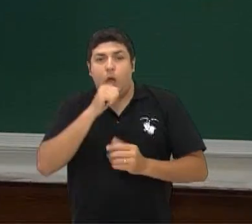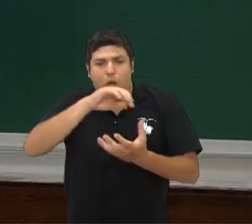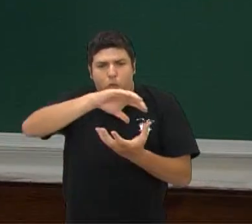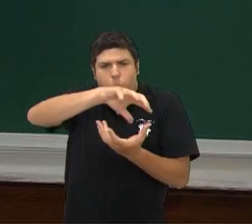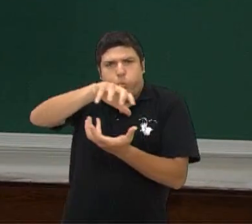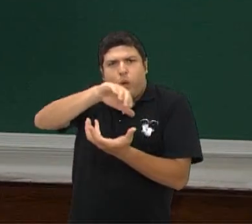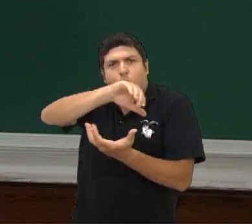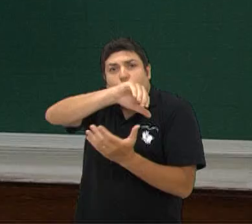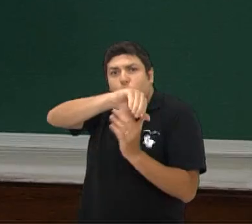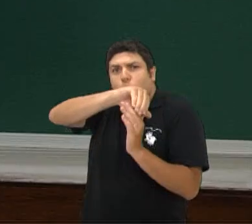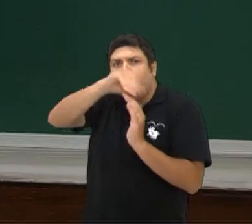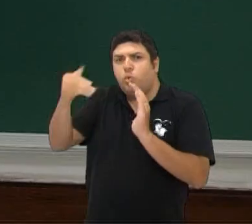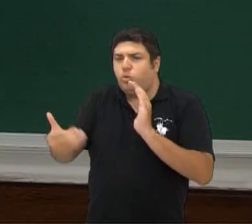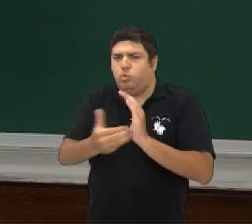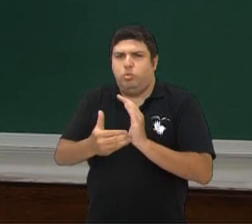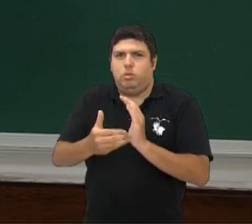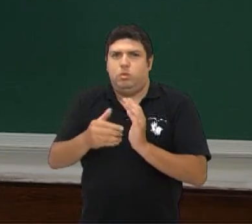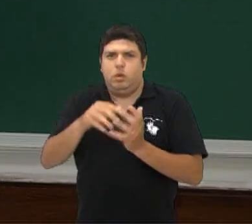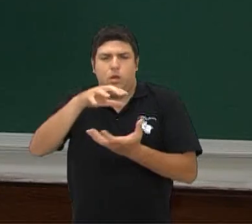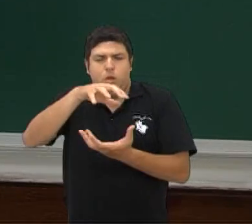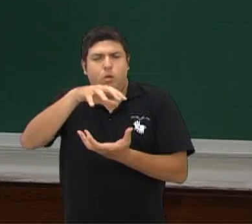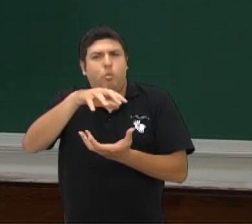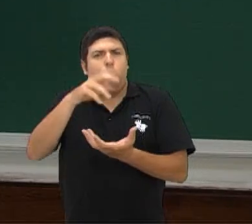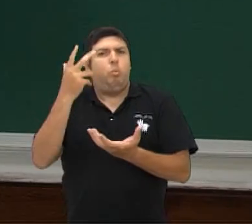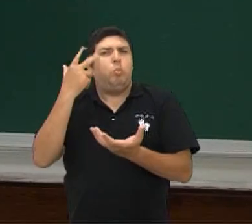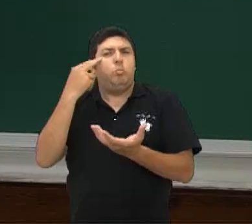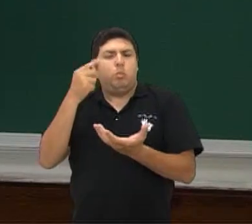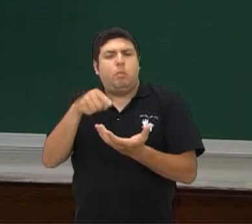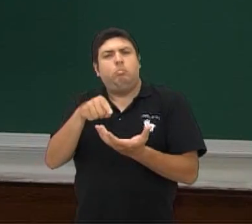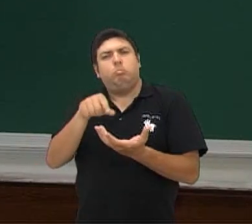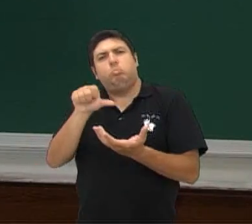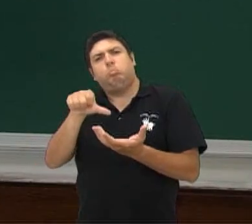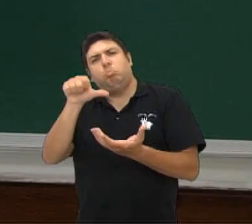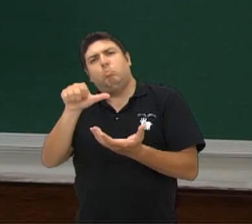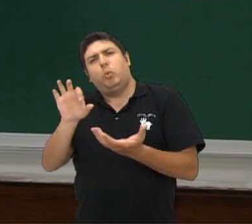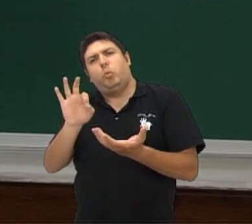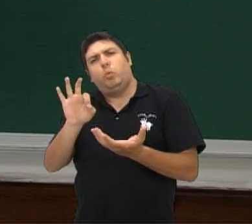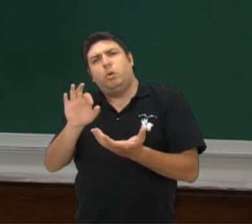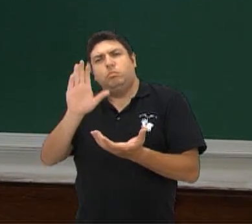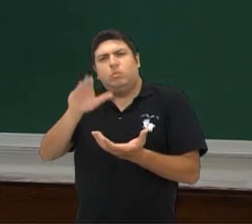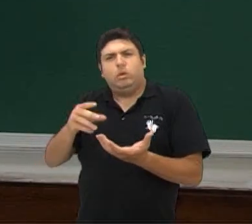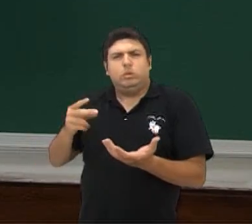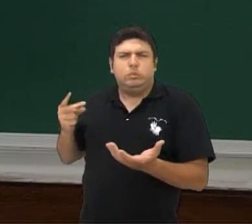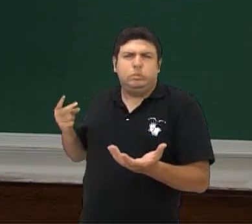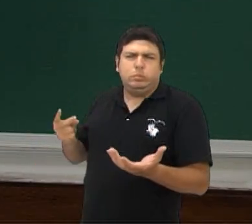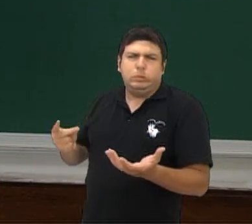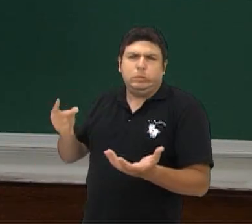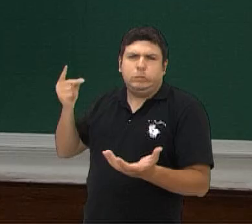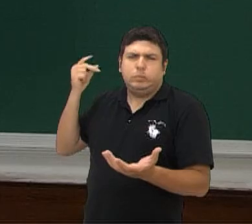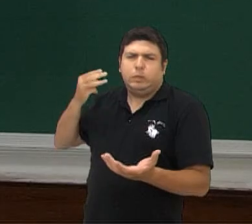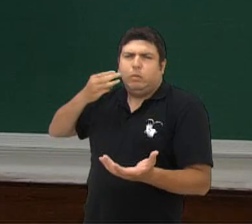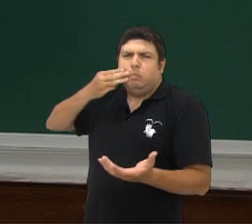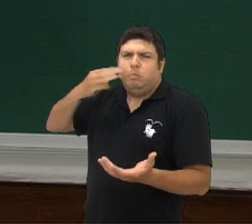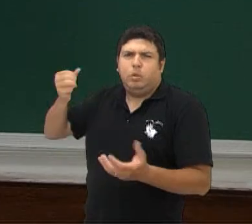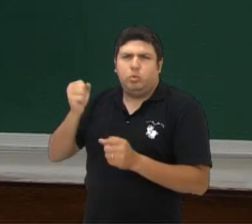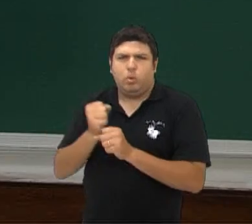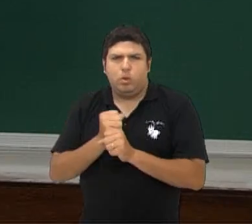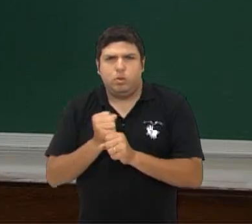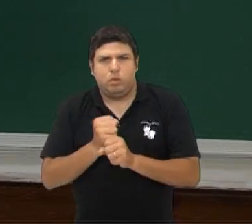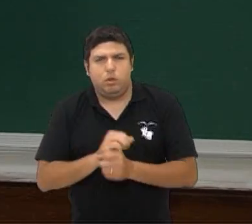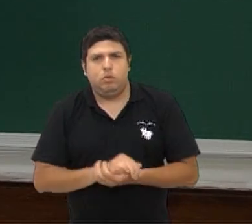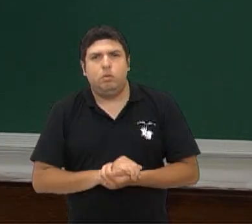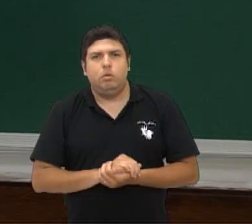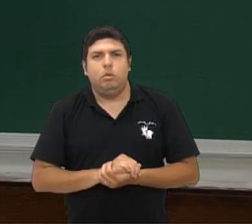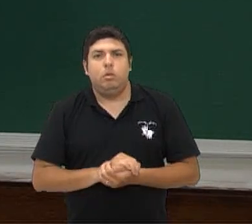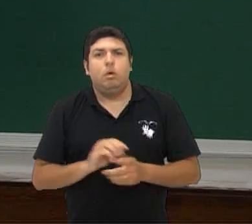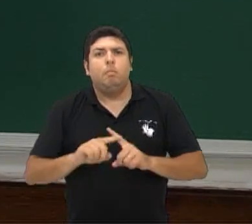do planeta, basicamente, ela não altera. Ela é quase a mesma há milhões de anos. Tá? Então, a quantidade... professora, mas